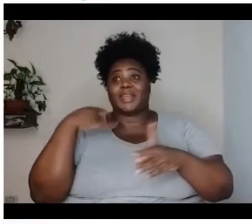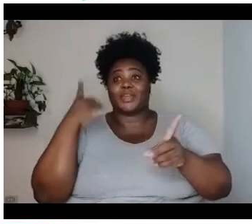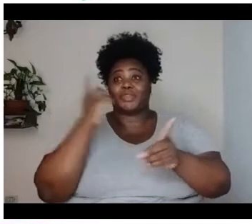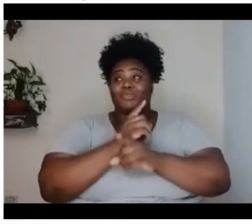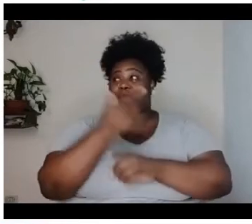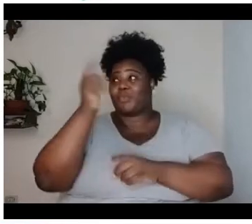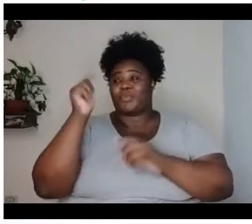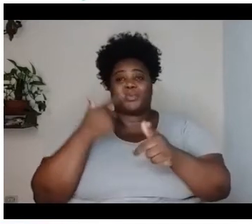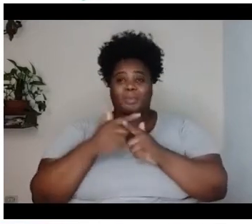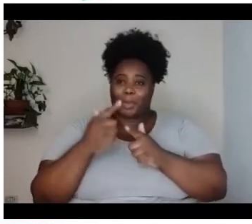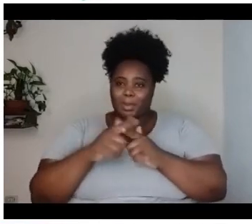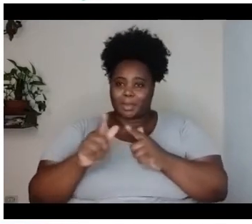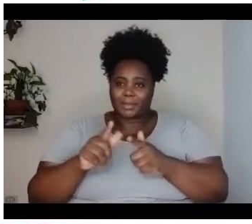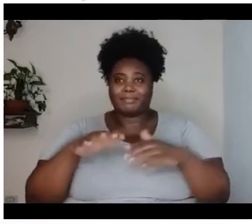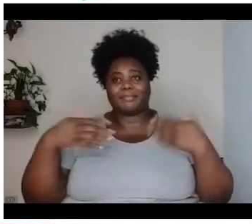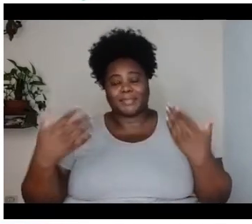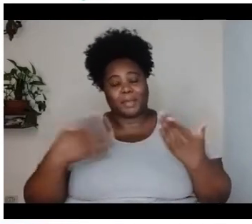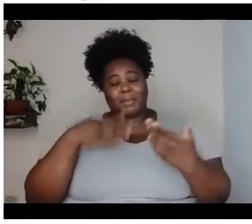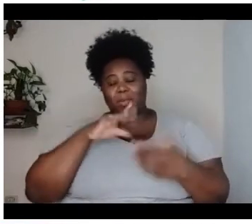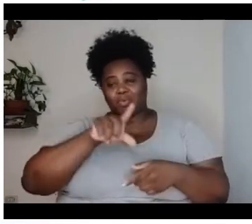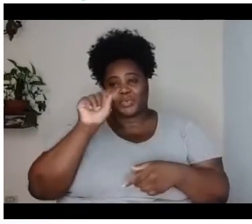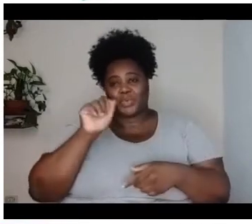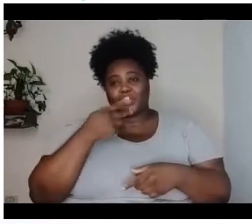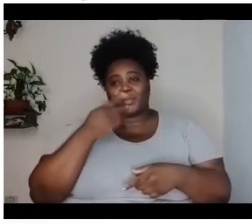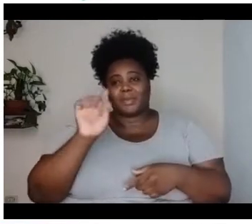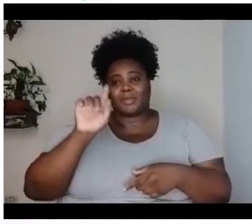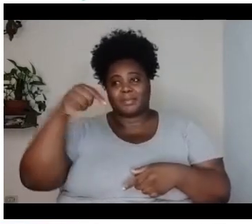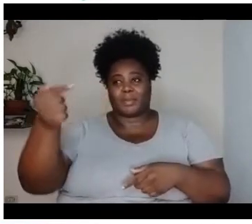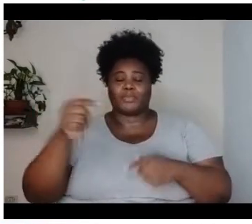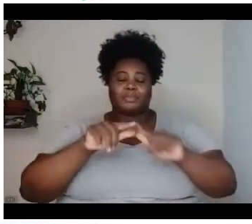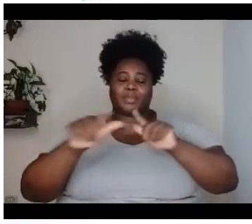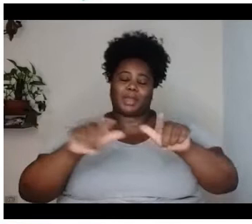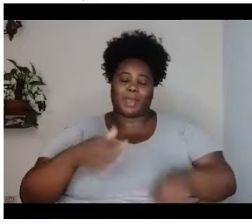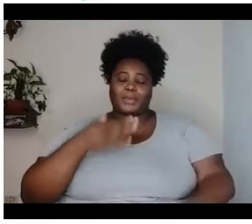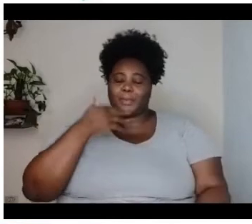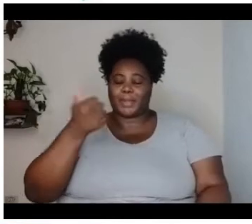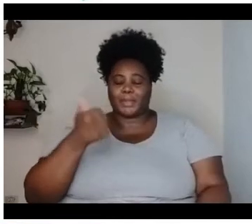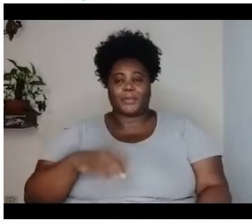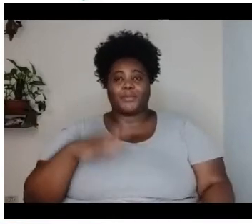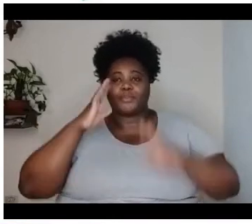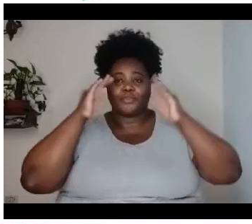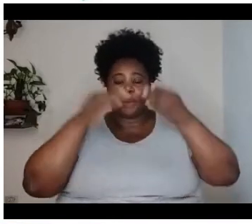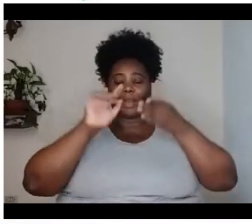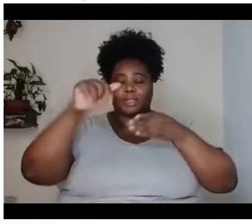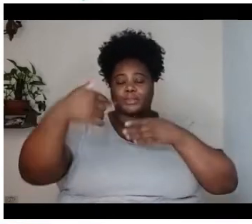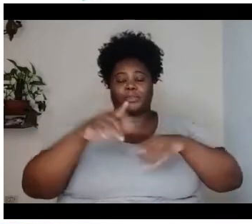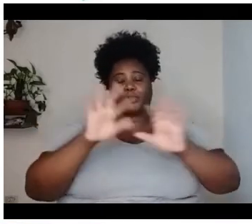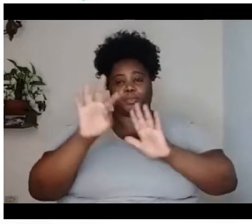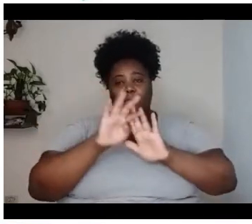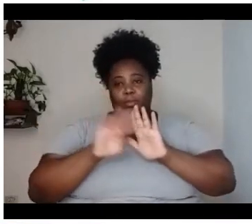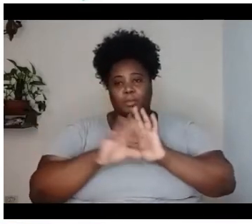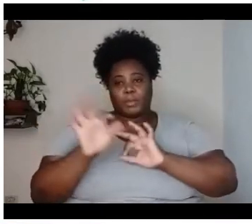problema. E aí eu prefiro passar pelo próximo trabalho, assim, focada no próximo projeto. Assim. Aquele